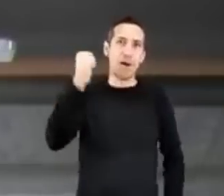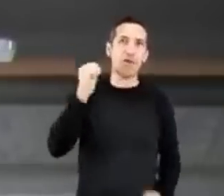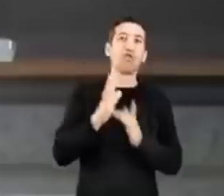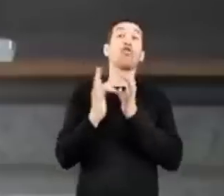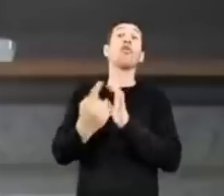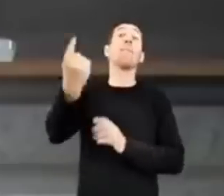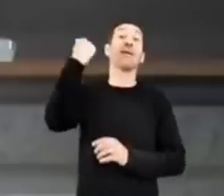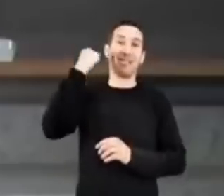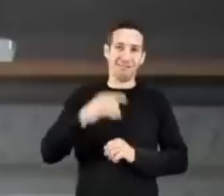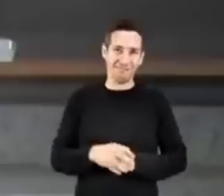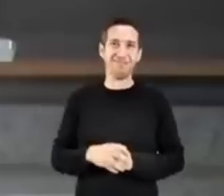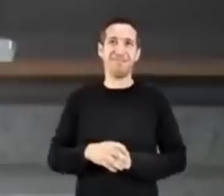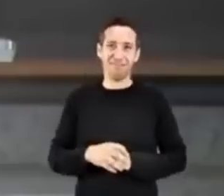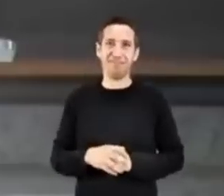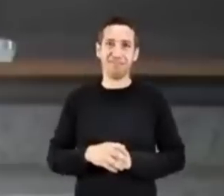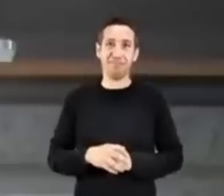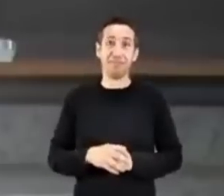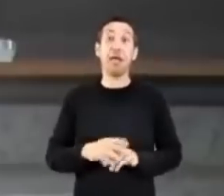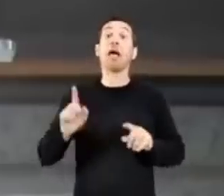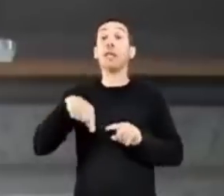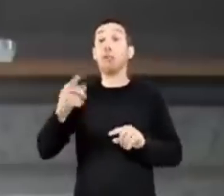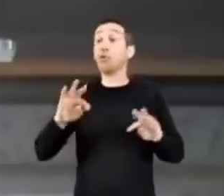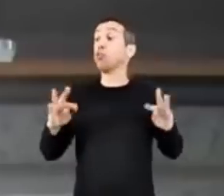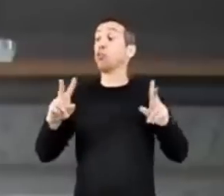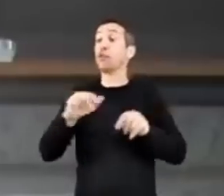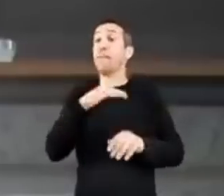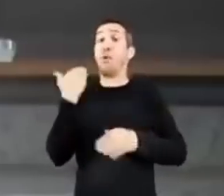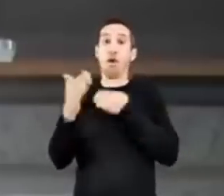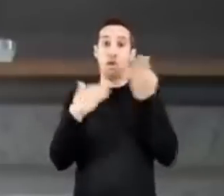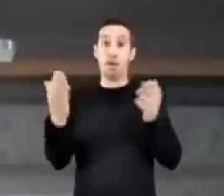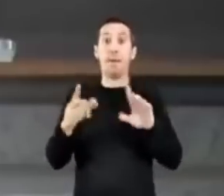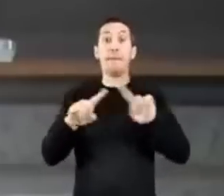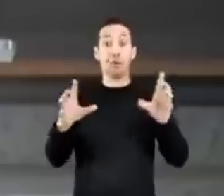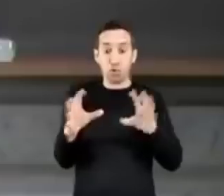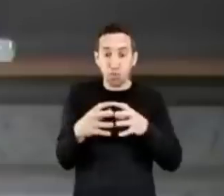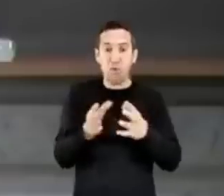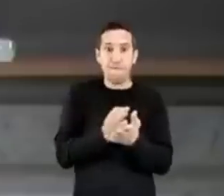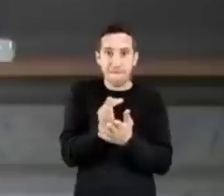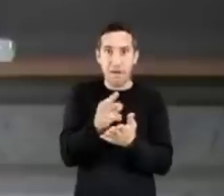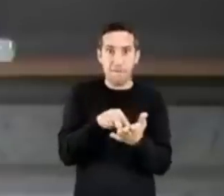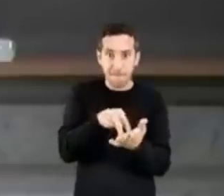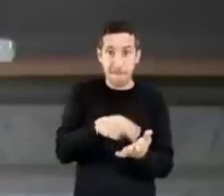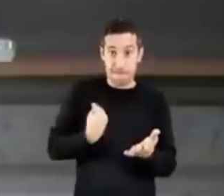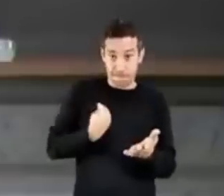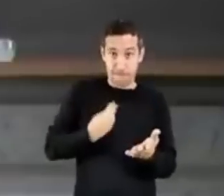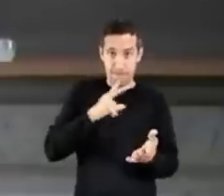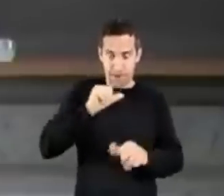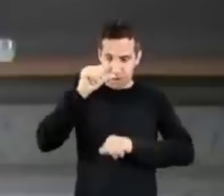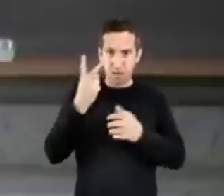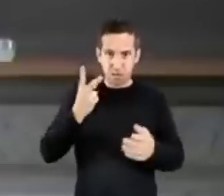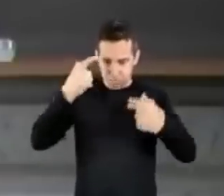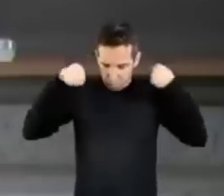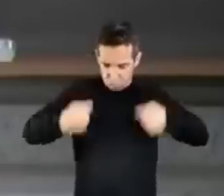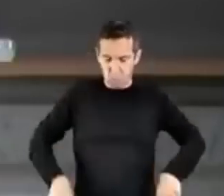salvação também morreram e todos aqueles que foram fiéis que estiverem vivos serão transformados e